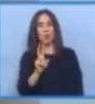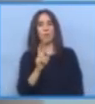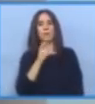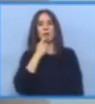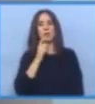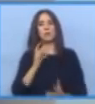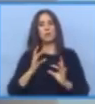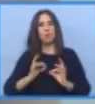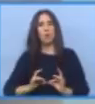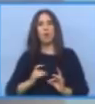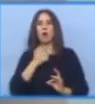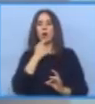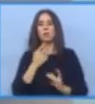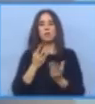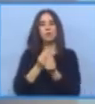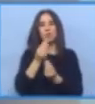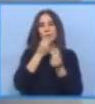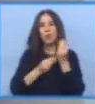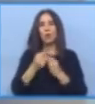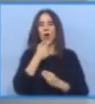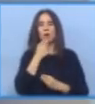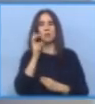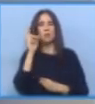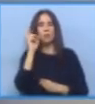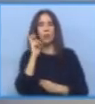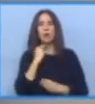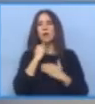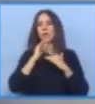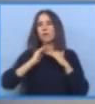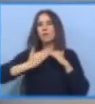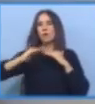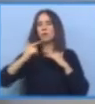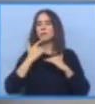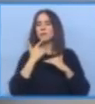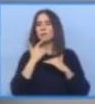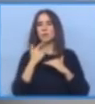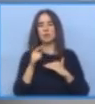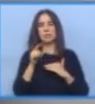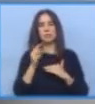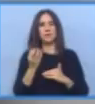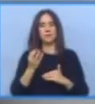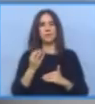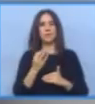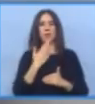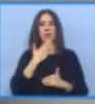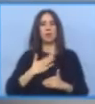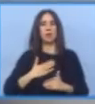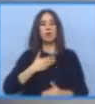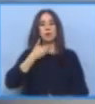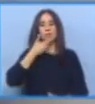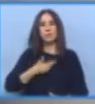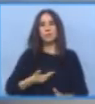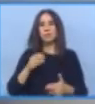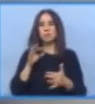preciso de tocar, preciso de comer com ele, preciso de escutar, perceber o timbre da sua voz. isso realmente remete para uma